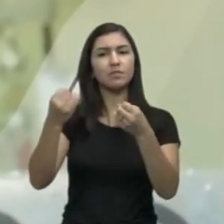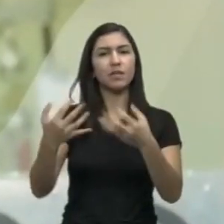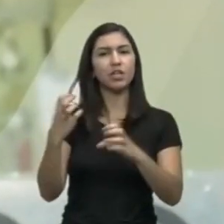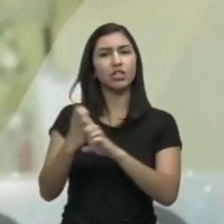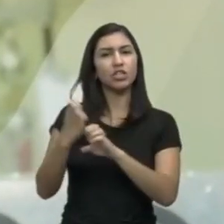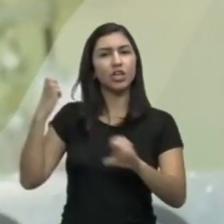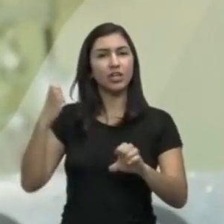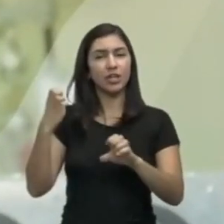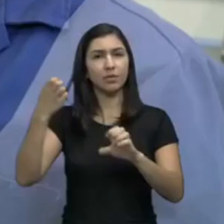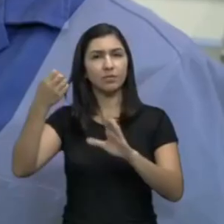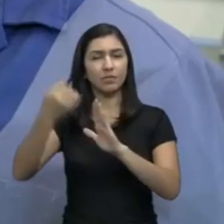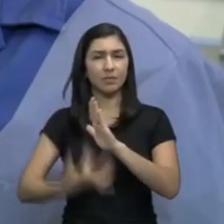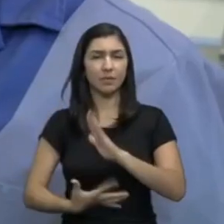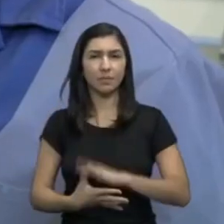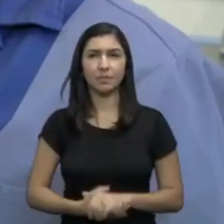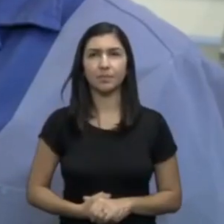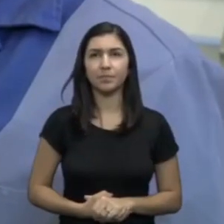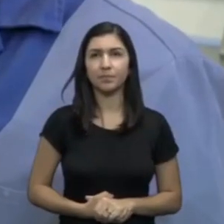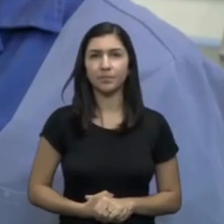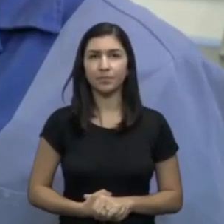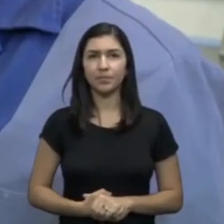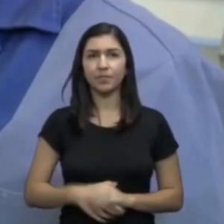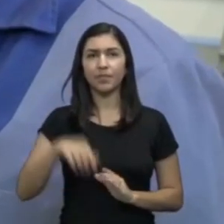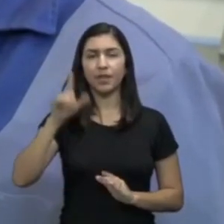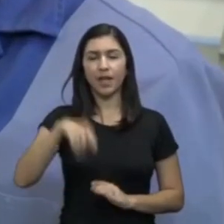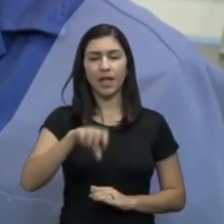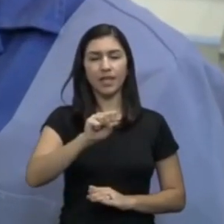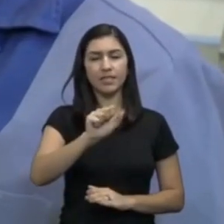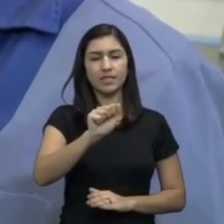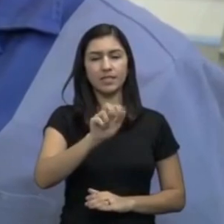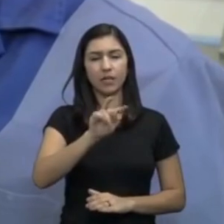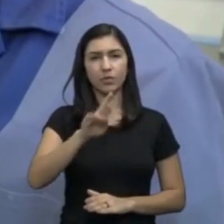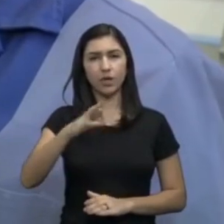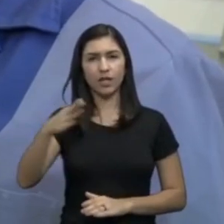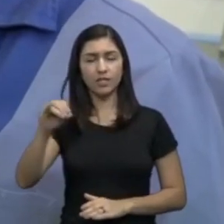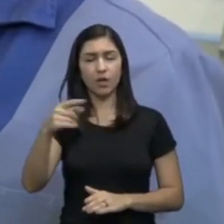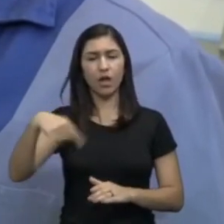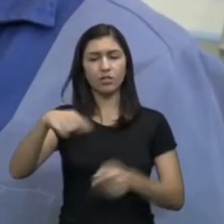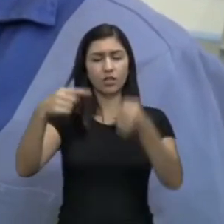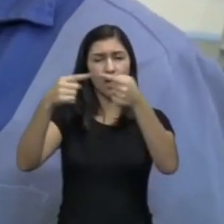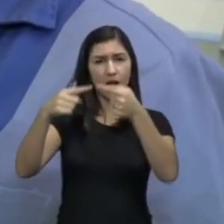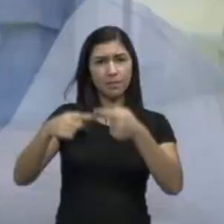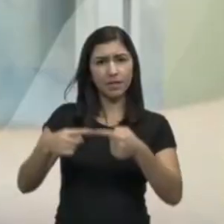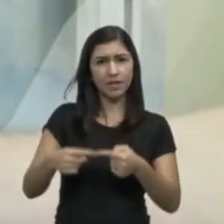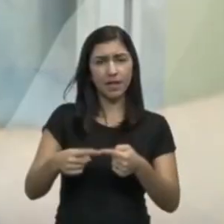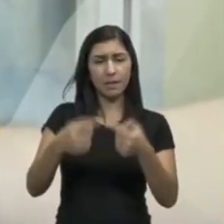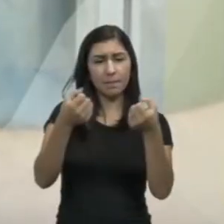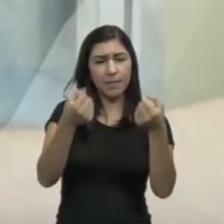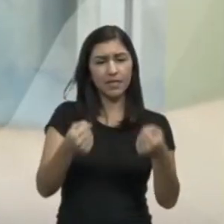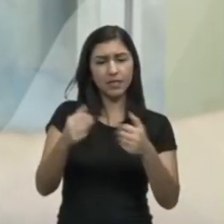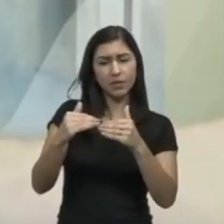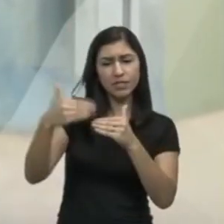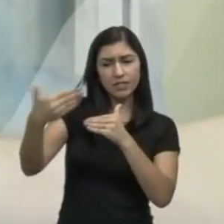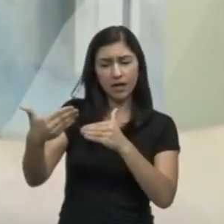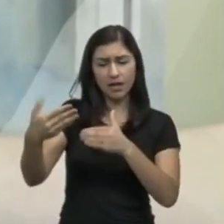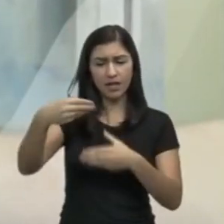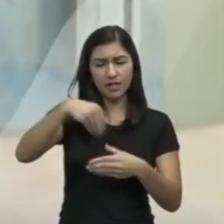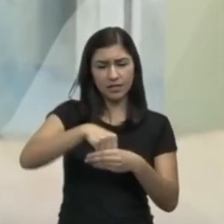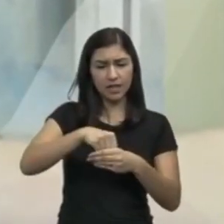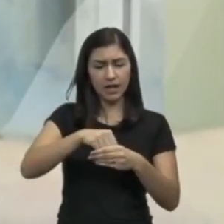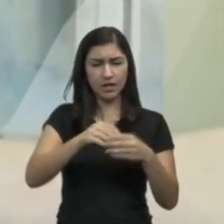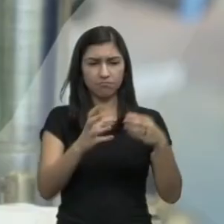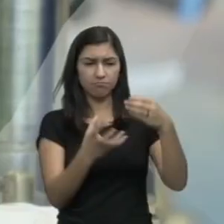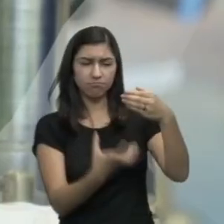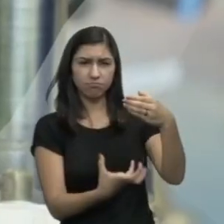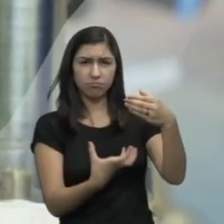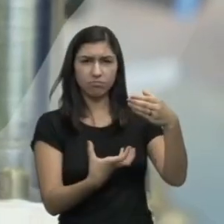civil Rodrigo Serafim. O primeiro estágio seria o estágio de saturação, onde a gente vai aplicar pressões externas e internas ao corpo de